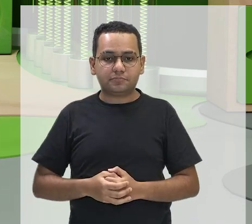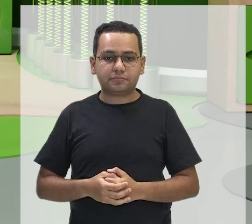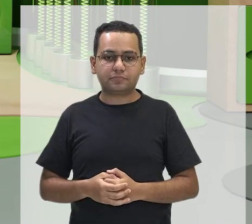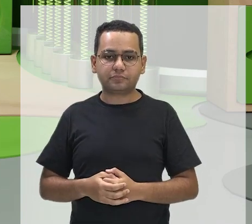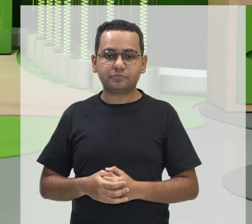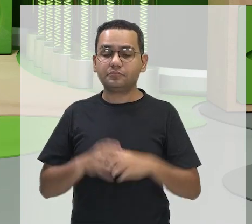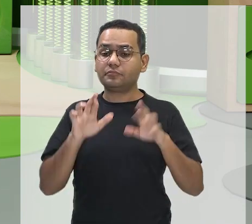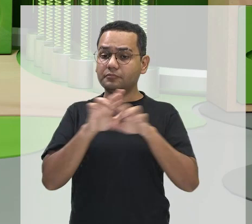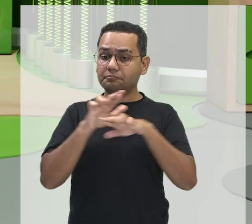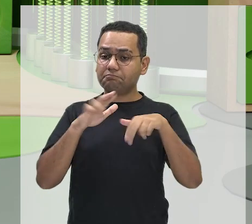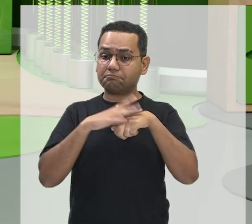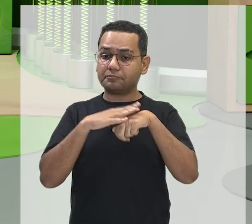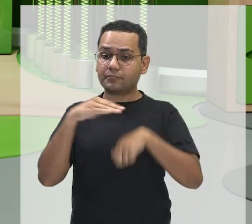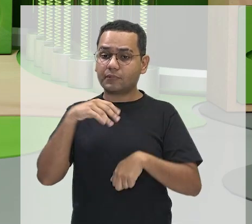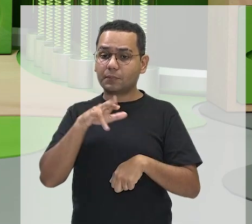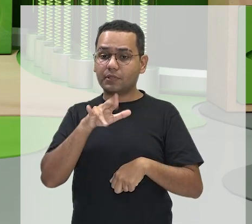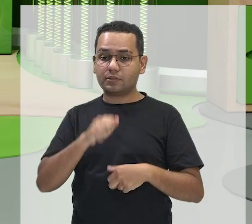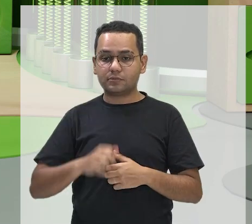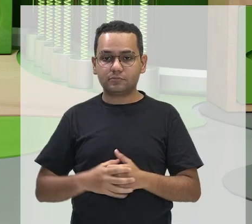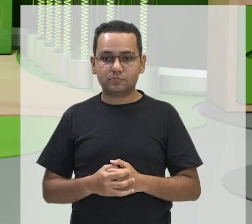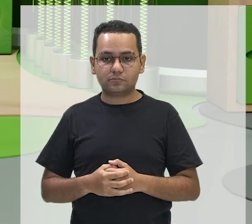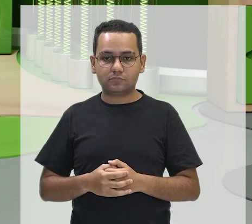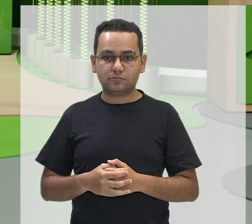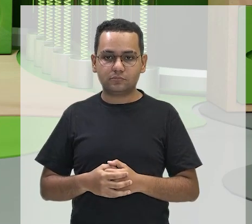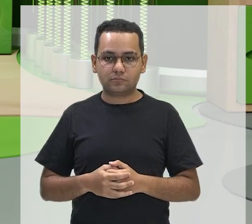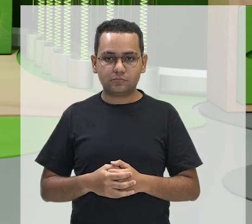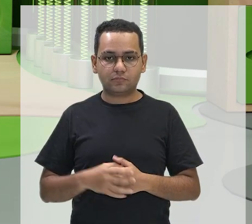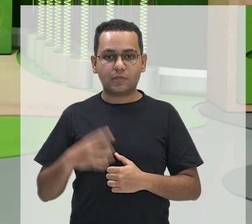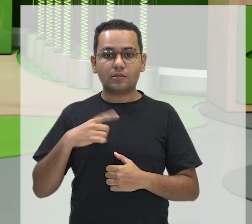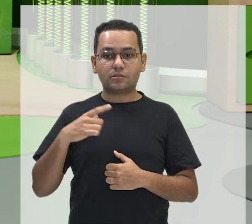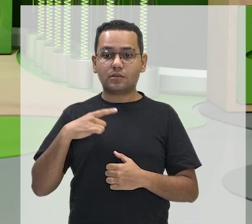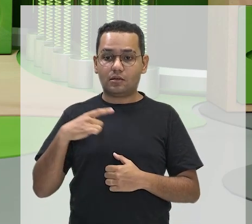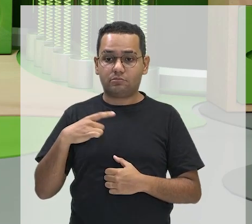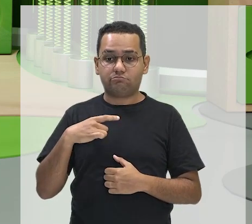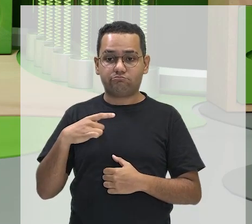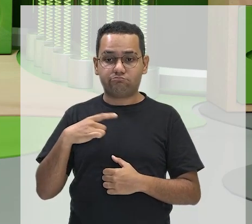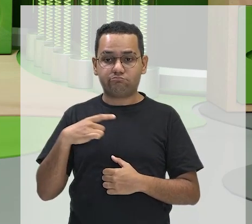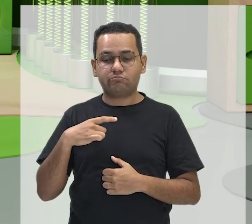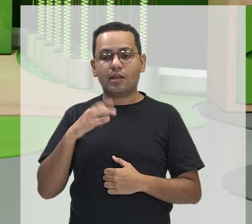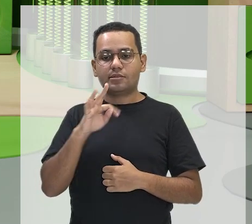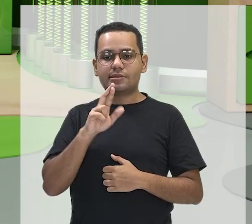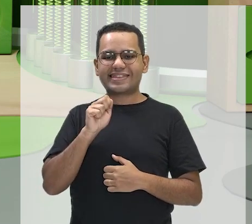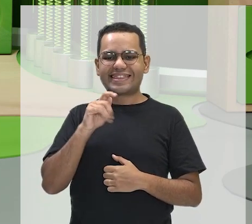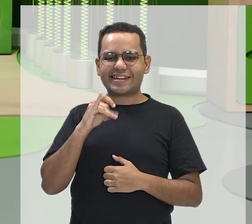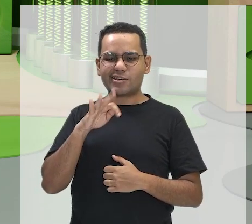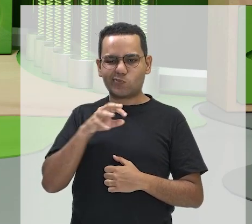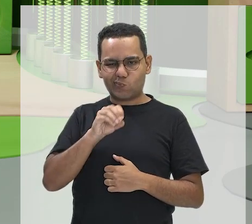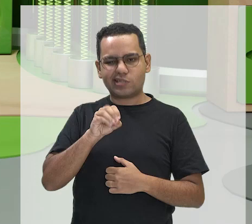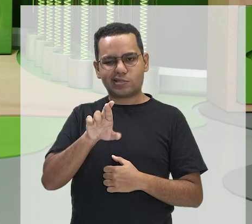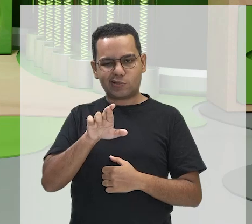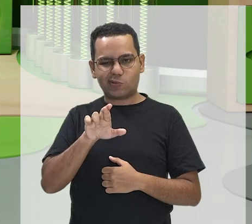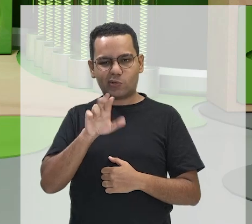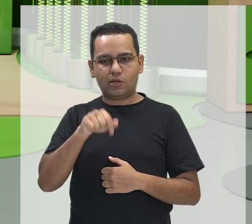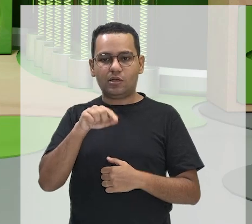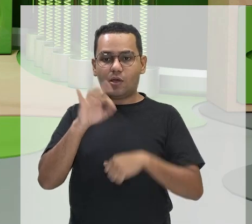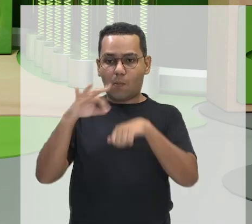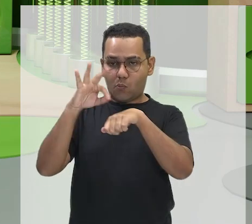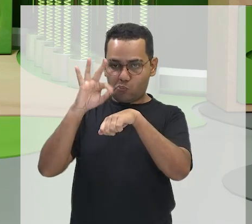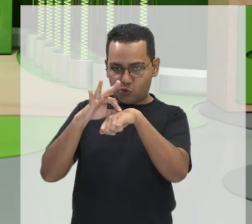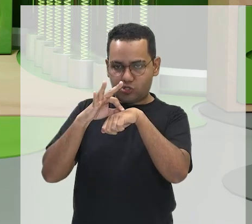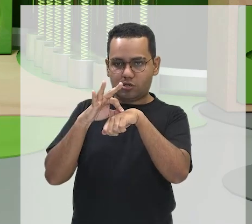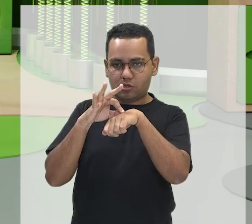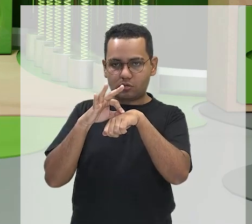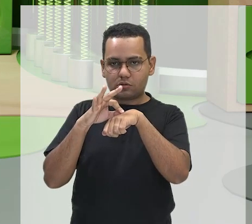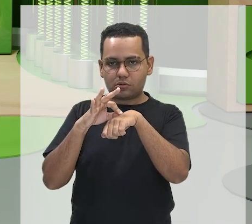certo? E olha só, nós falamos sobre o transmissor da malária, que é o mosquito, né? Esse que vai levar a malária até a pessoa, por